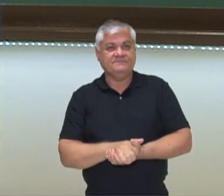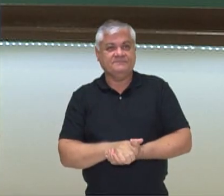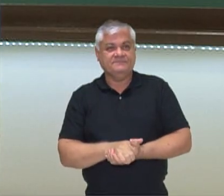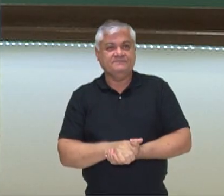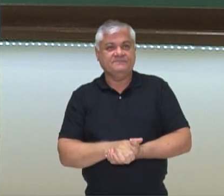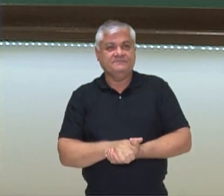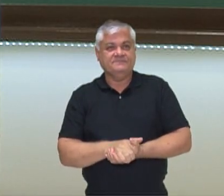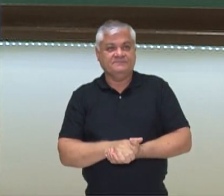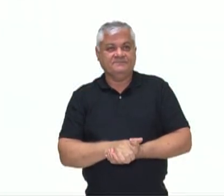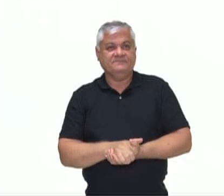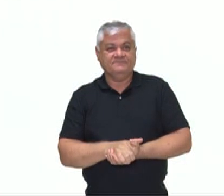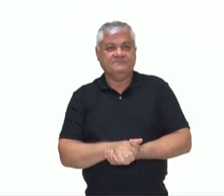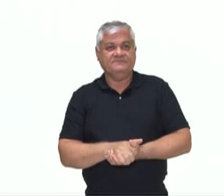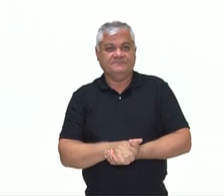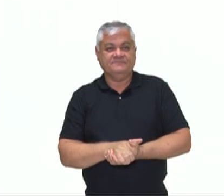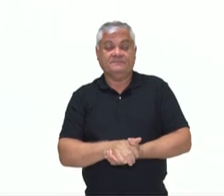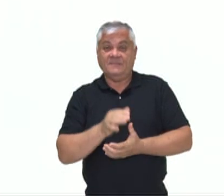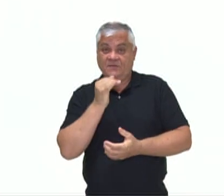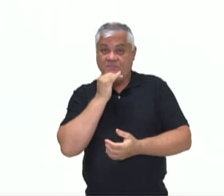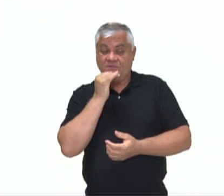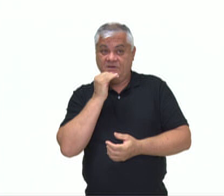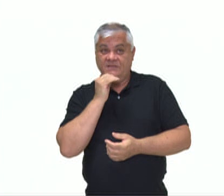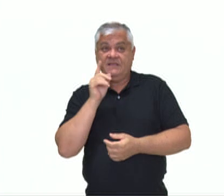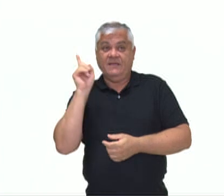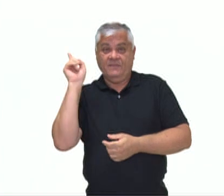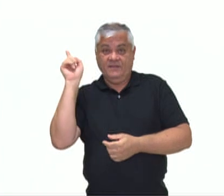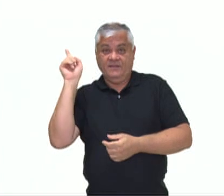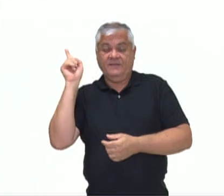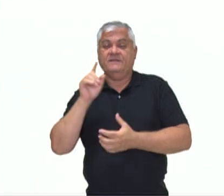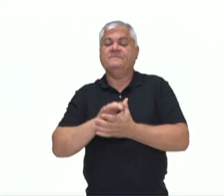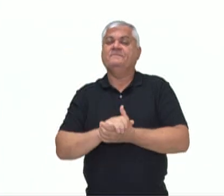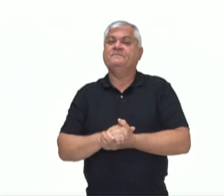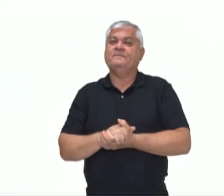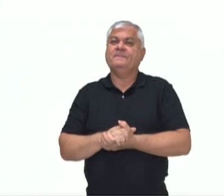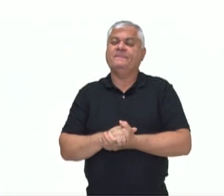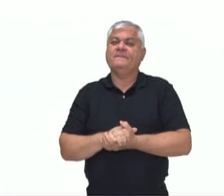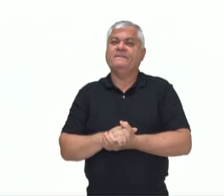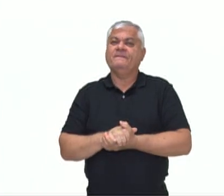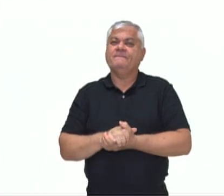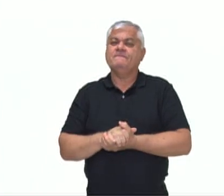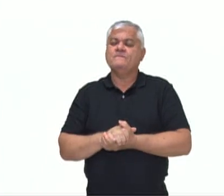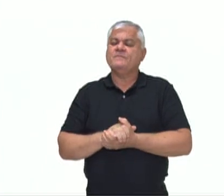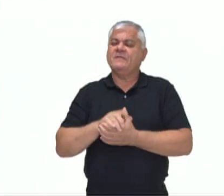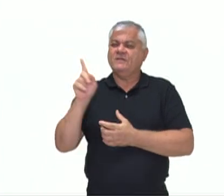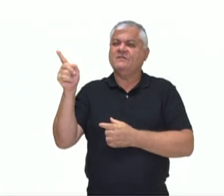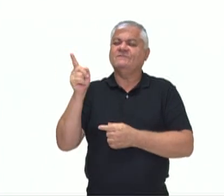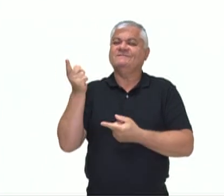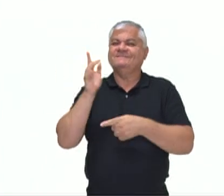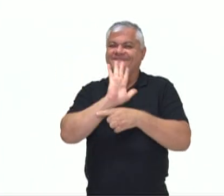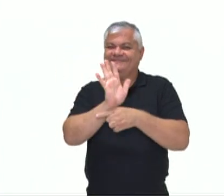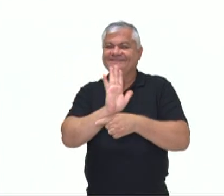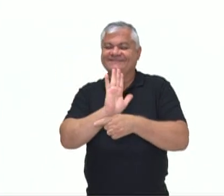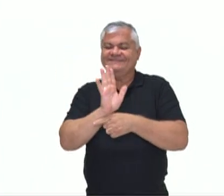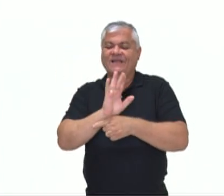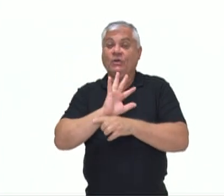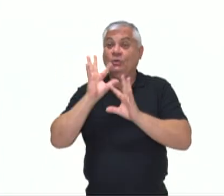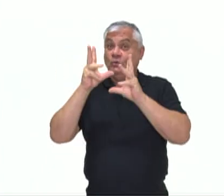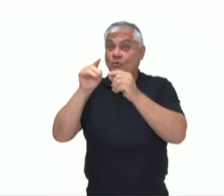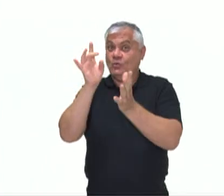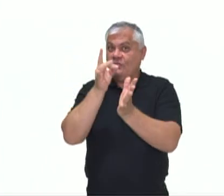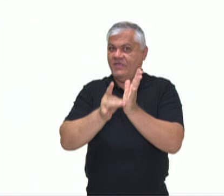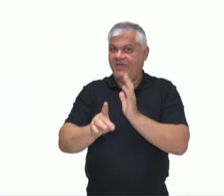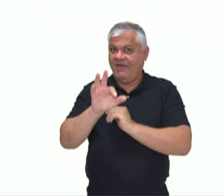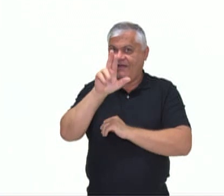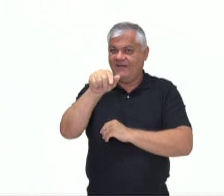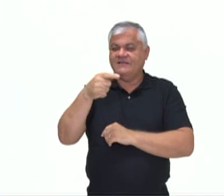No episódio Something to Say, de Everybody Hates Chris, podemos refletir sobre como podemos